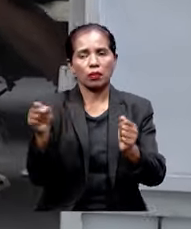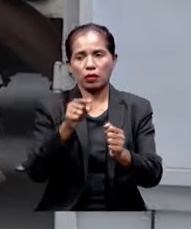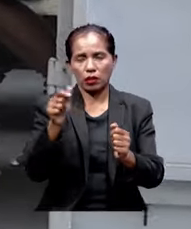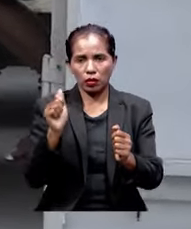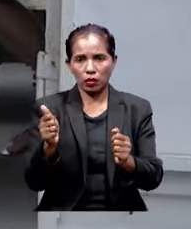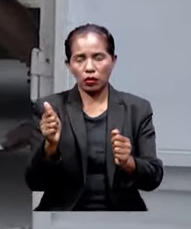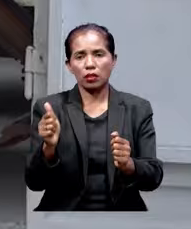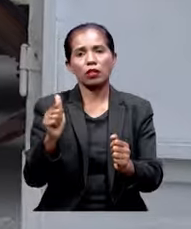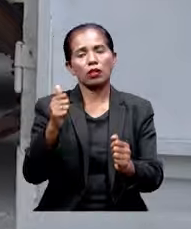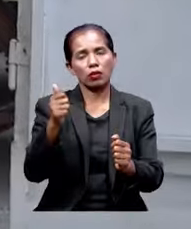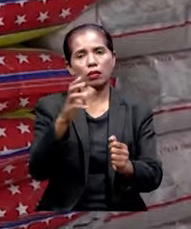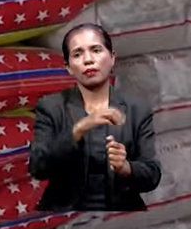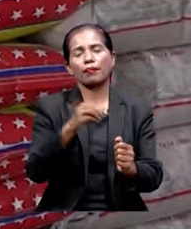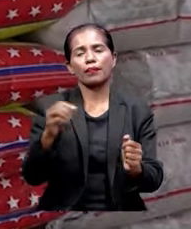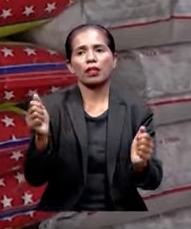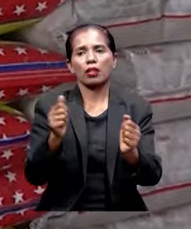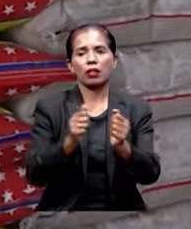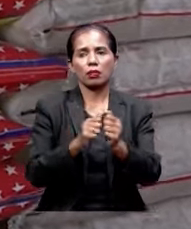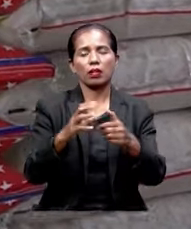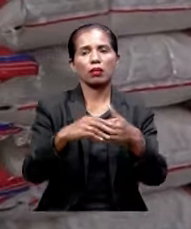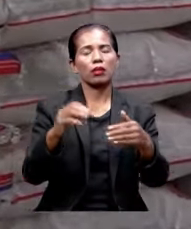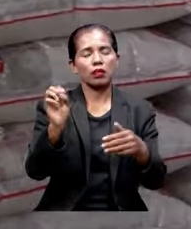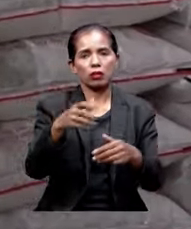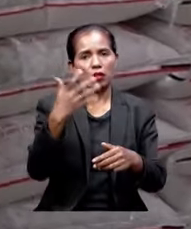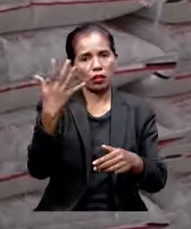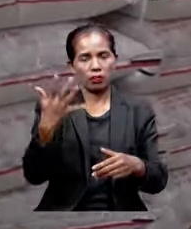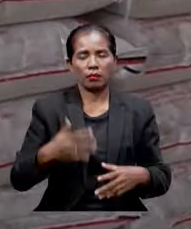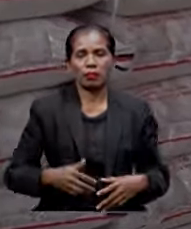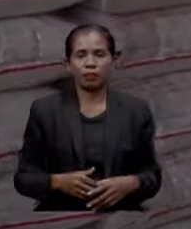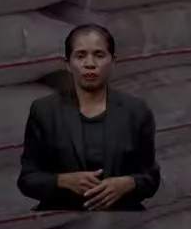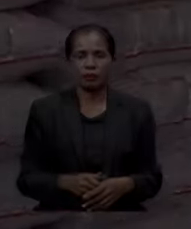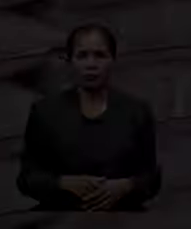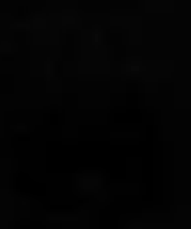retalho ca loja por cento sa nulo recensima. Equipa cobertura, GMN.